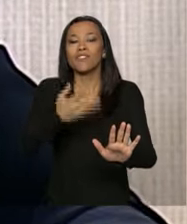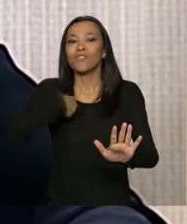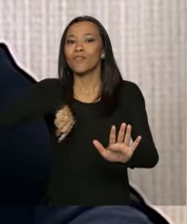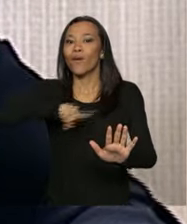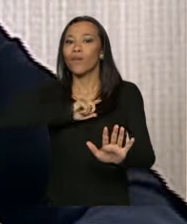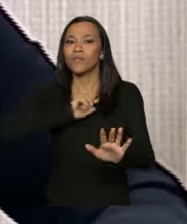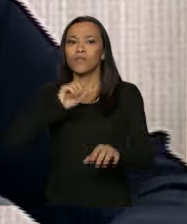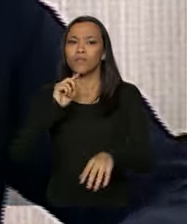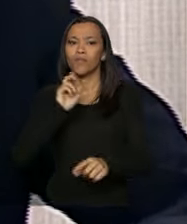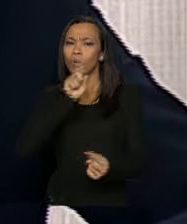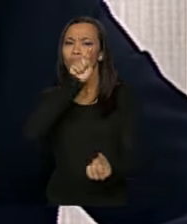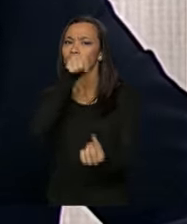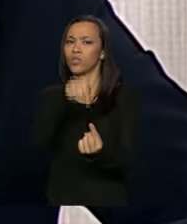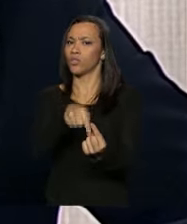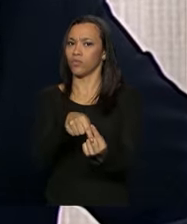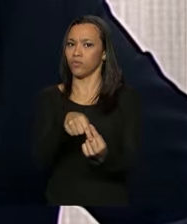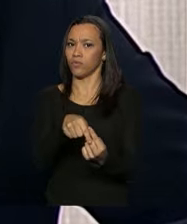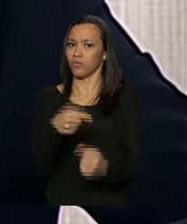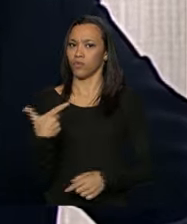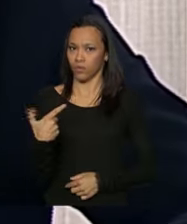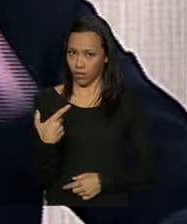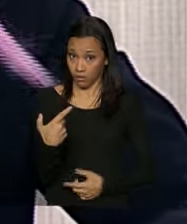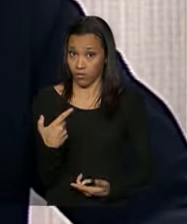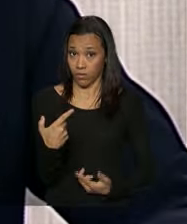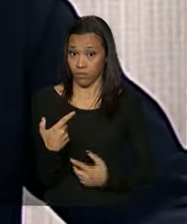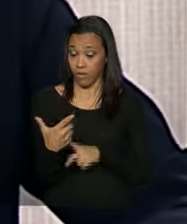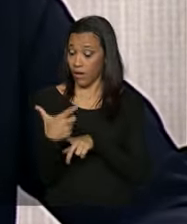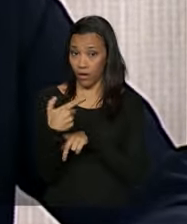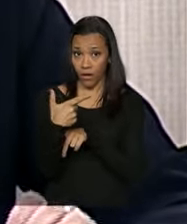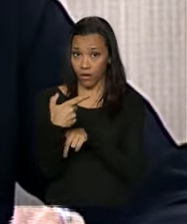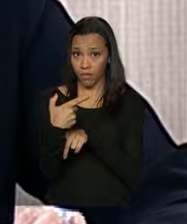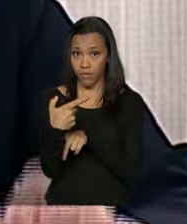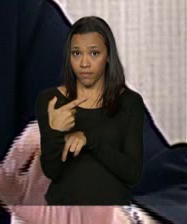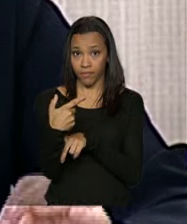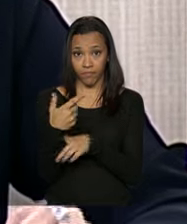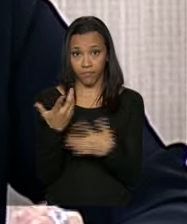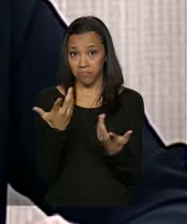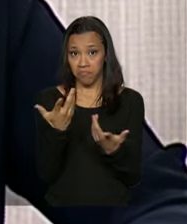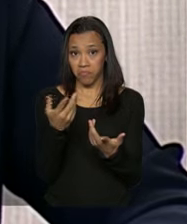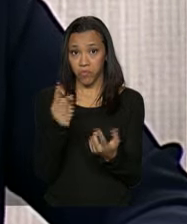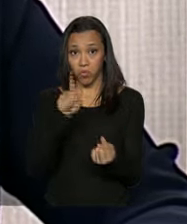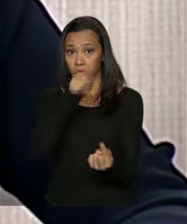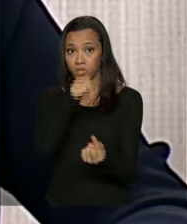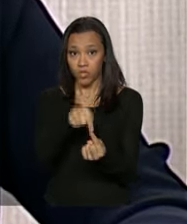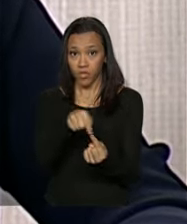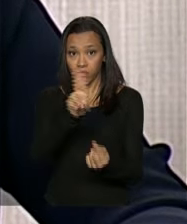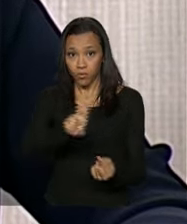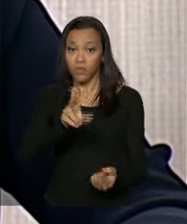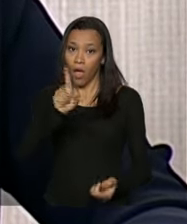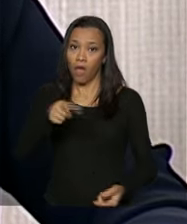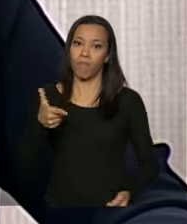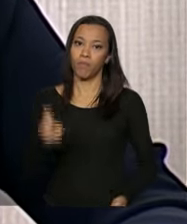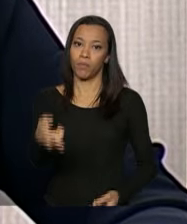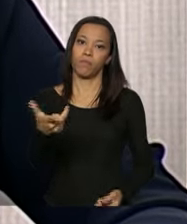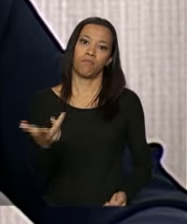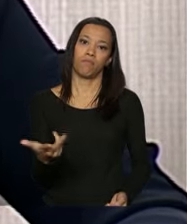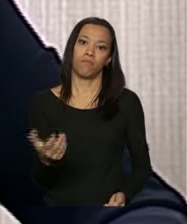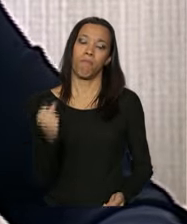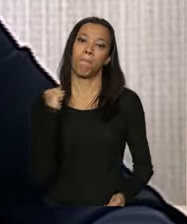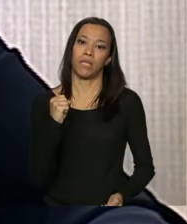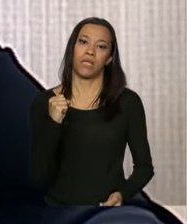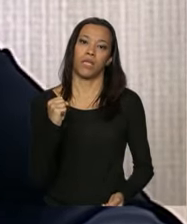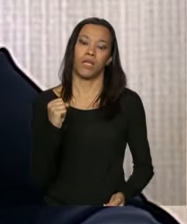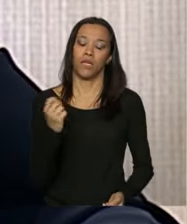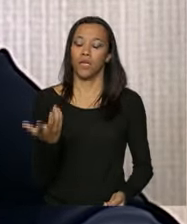a finalidade do objeto. A arma não tem outra finalidade que não matar. E a